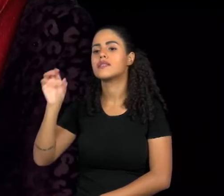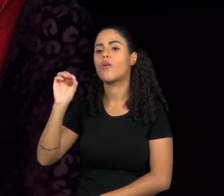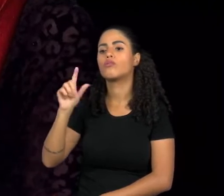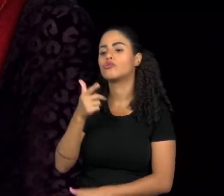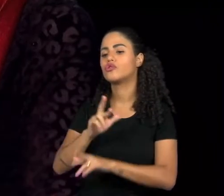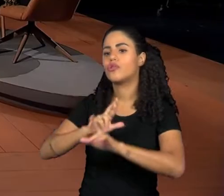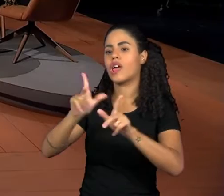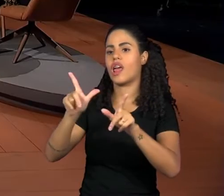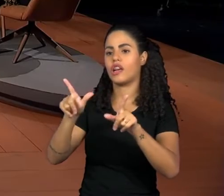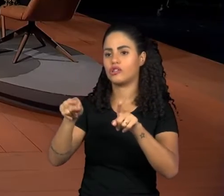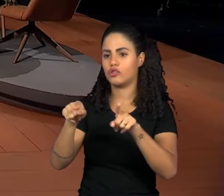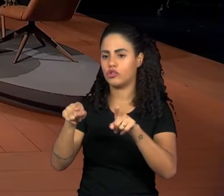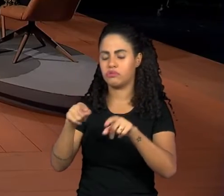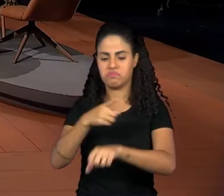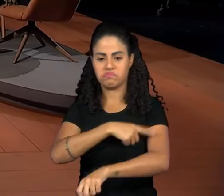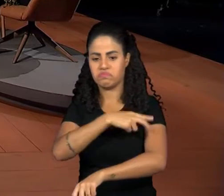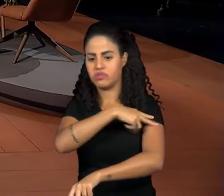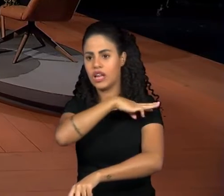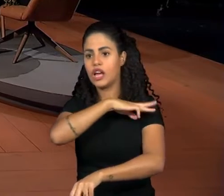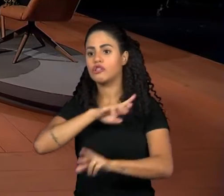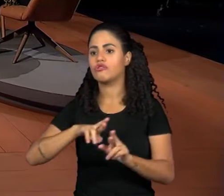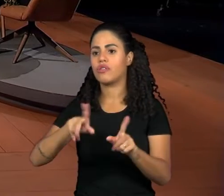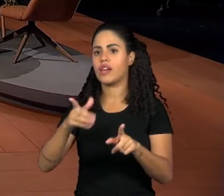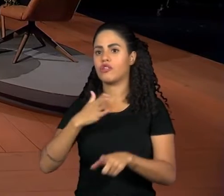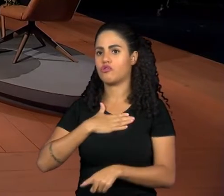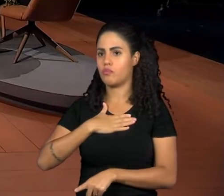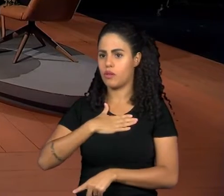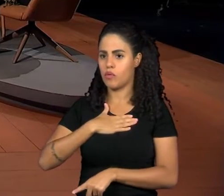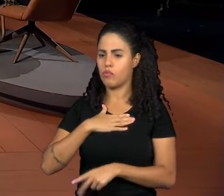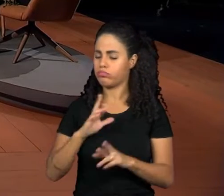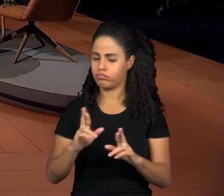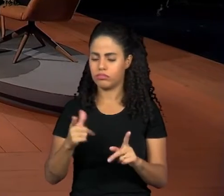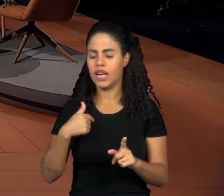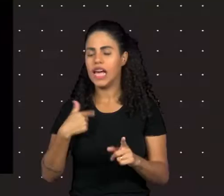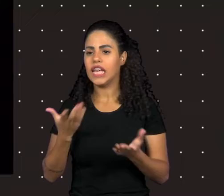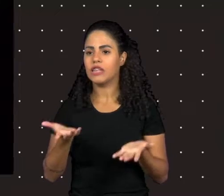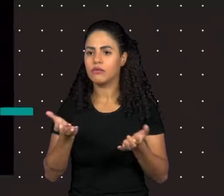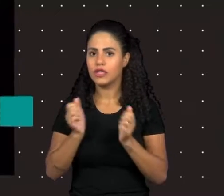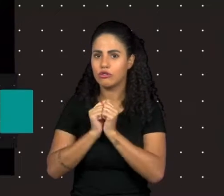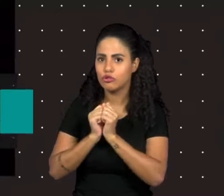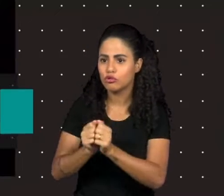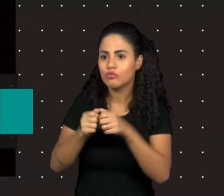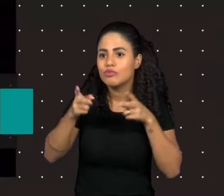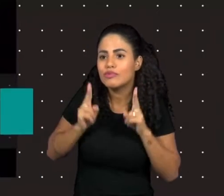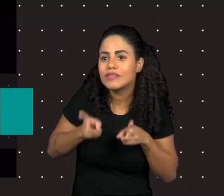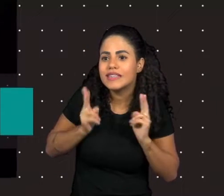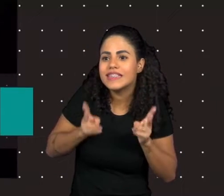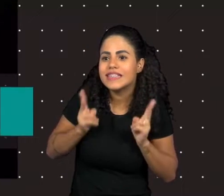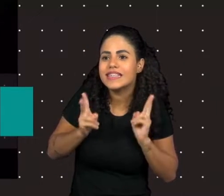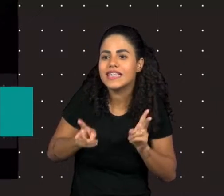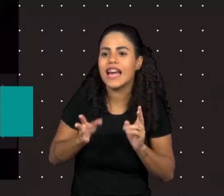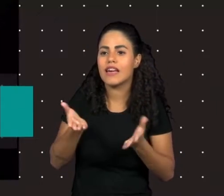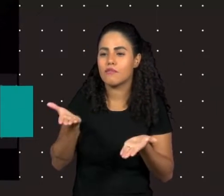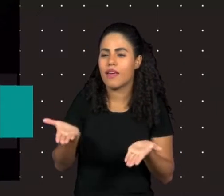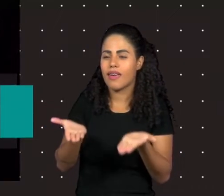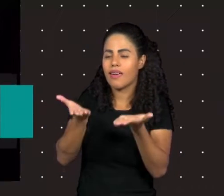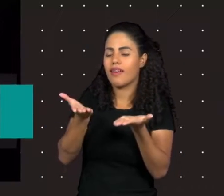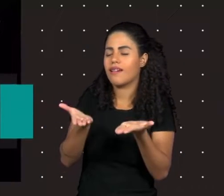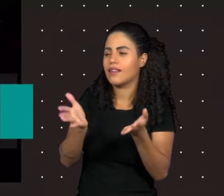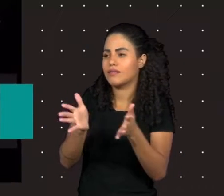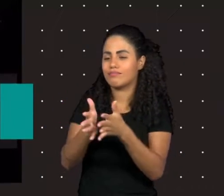Ele era lindo, desculpa, eu era. Mas é que ele era realmente, sim, uma